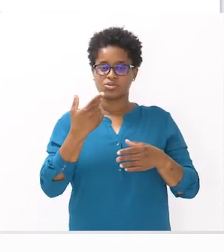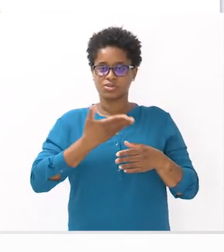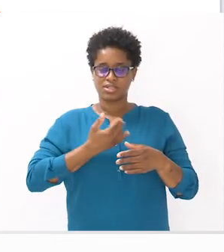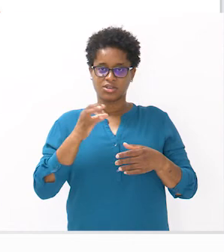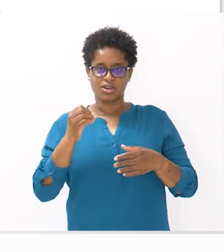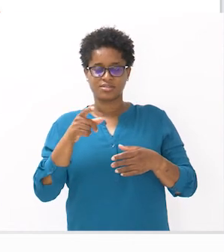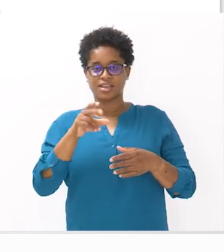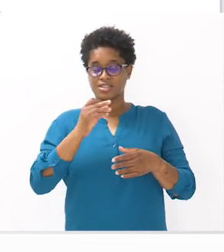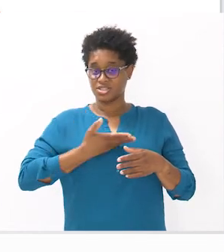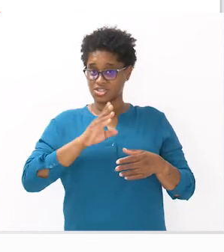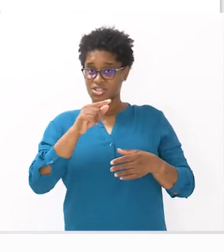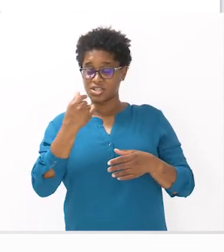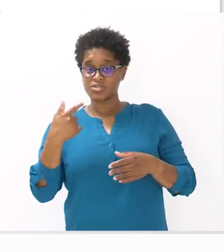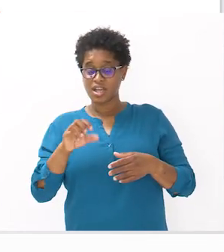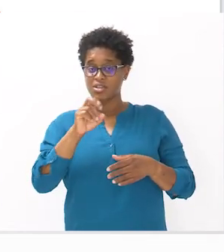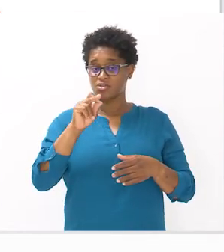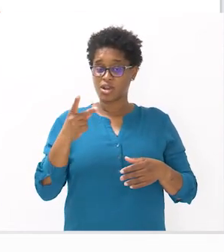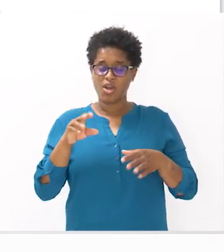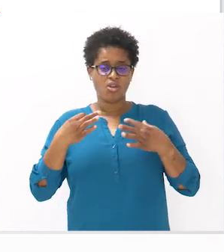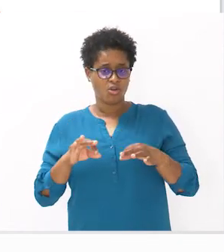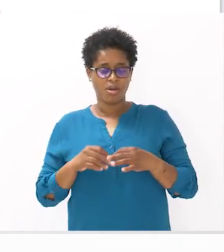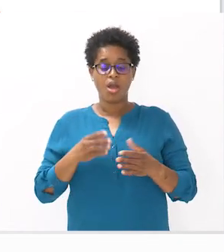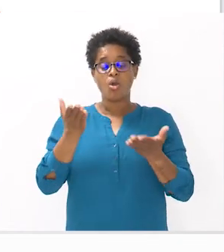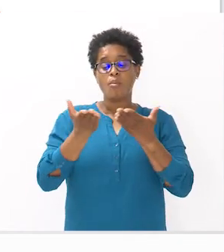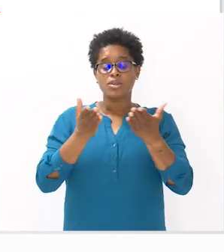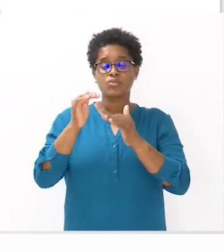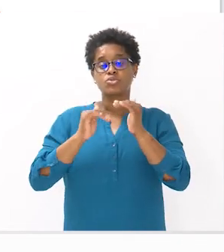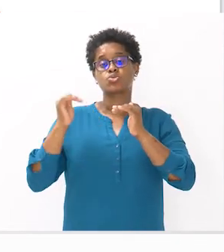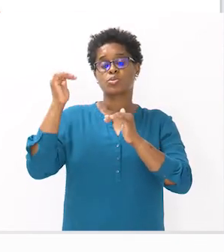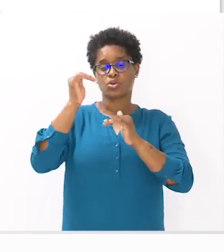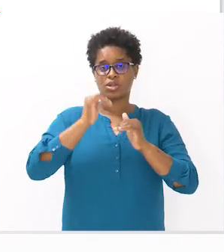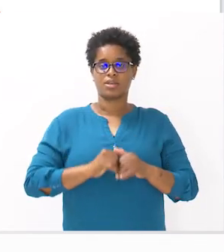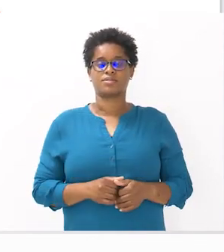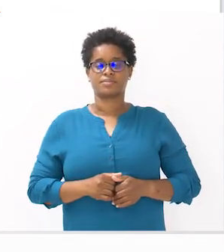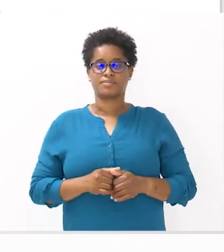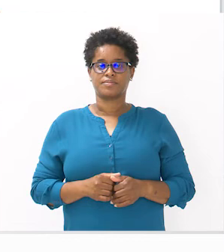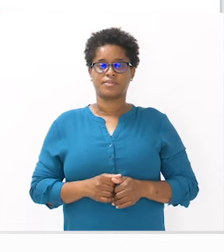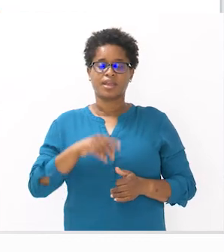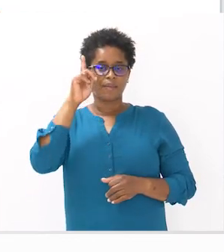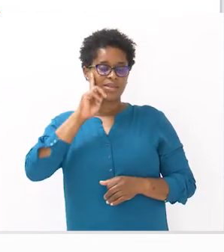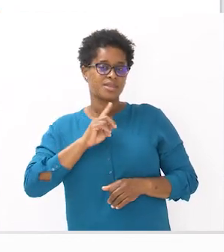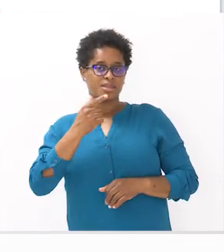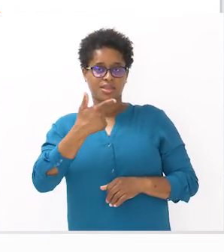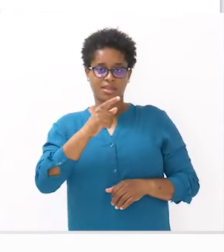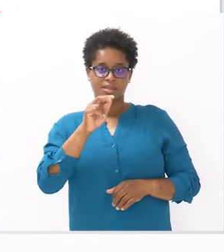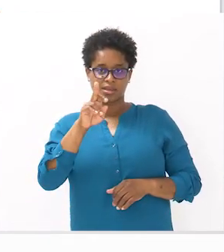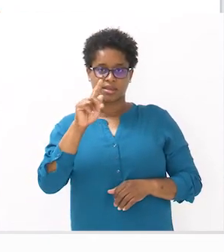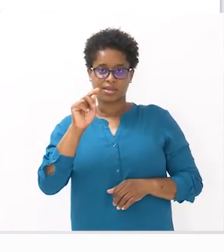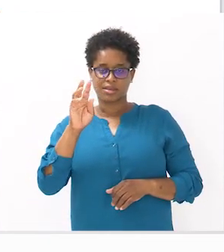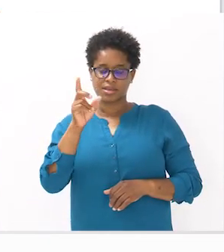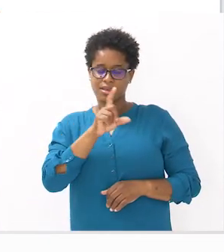normal, no modo simples. Comparativo de superioridade. A Teresa é